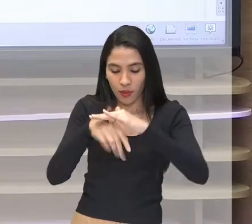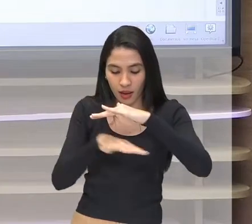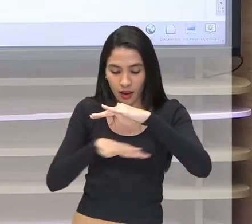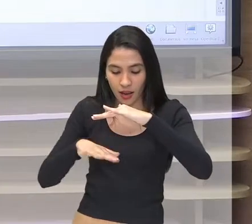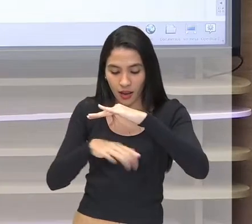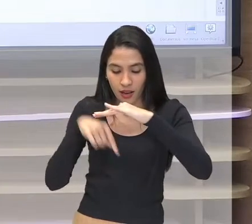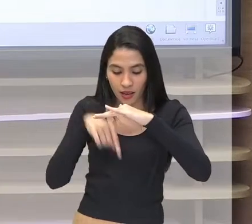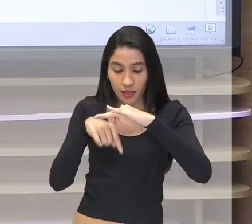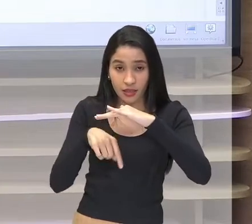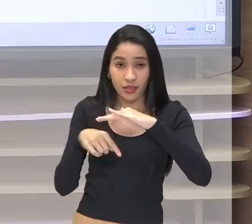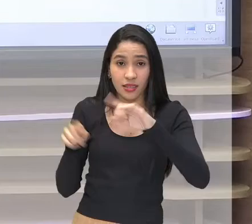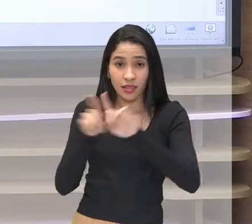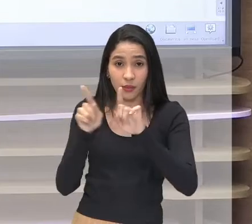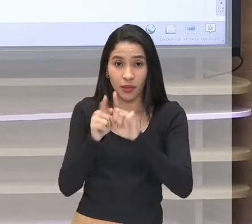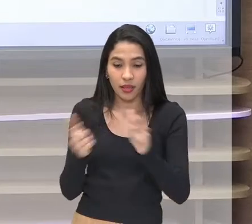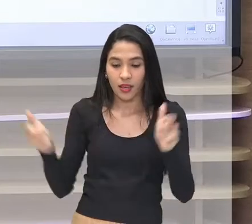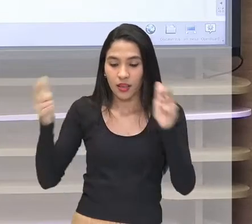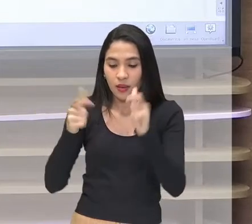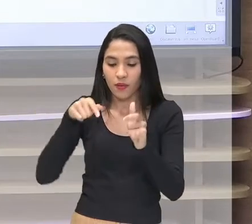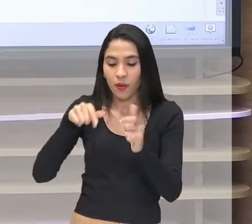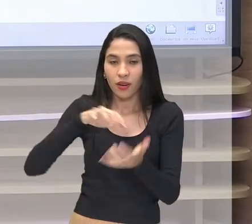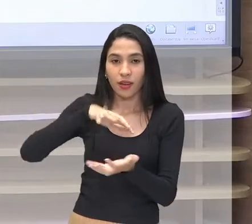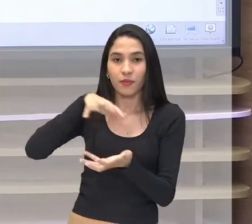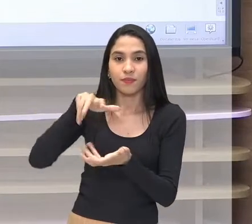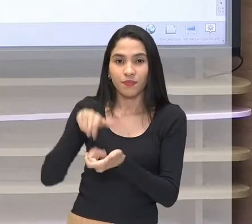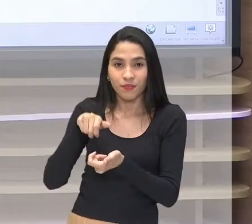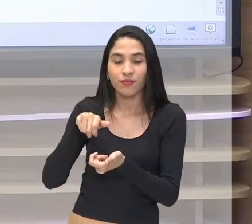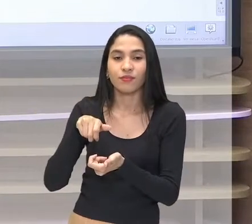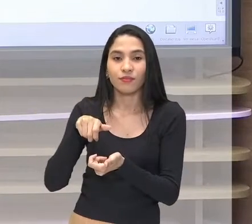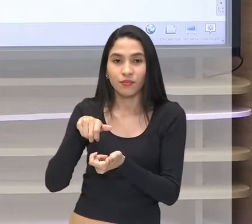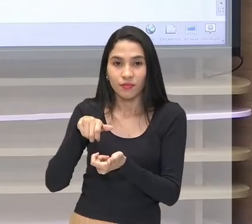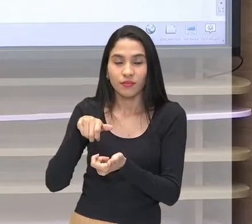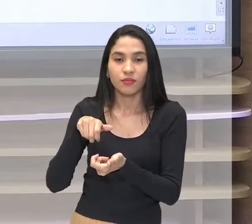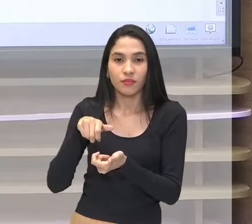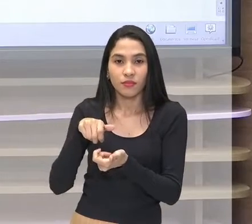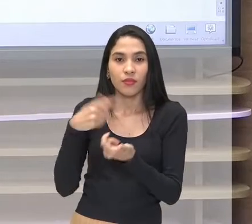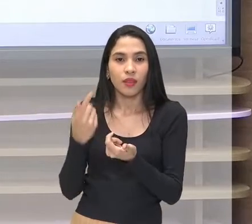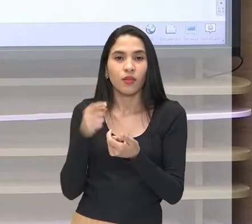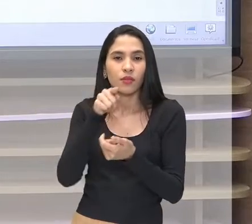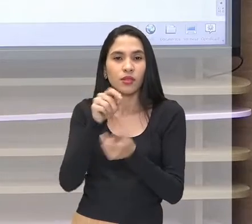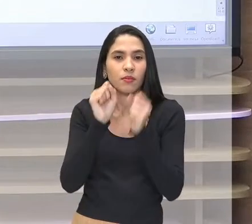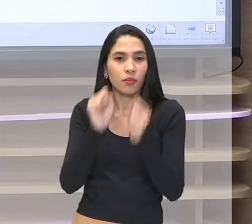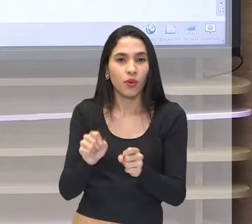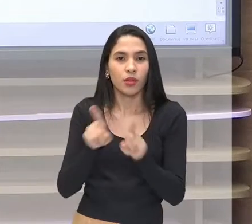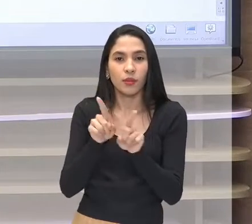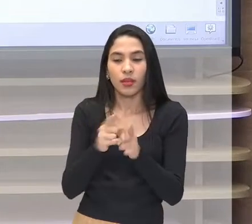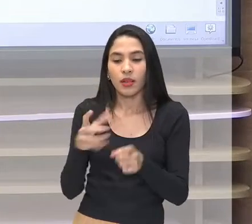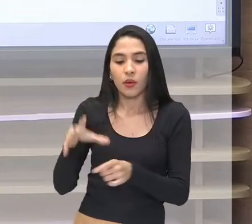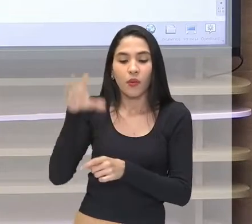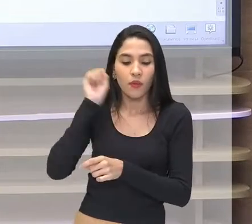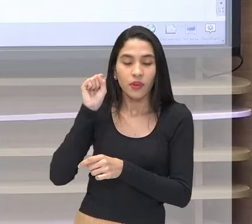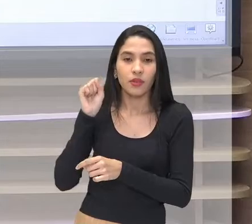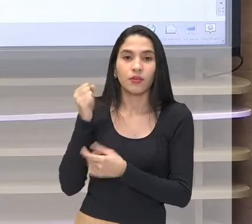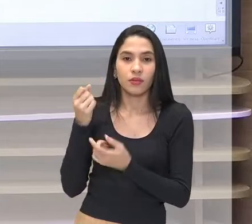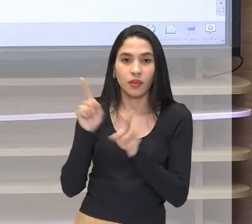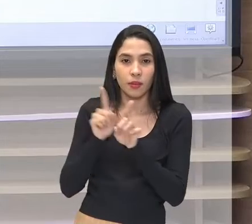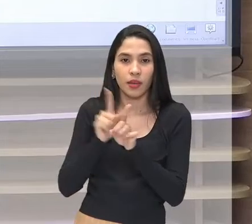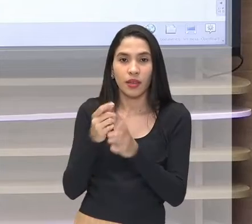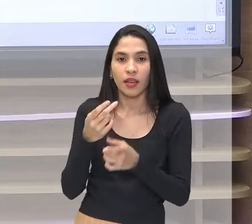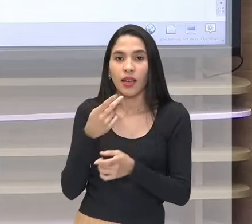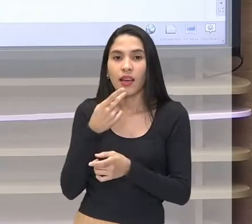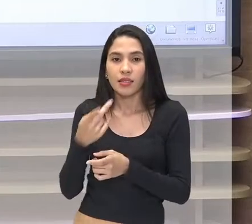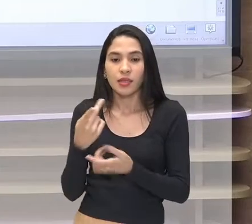ainda tem a pressão atmosférica, certo? Então, vocês podem já ter ouvido falar